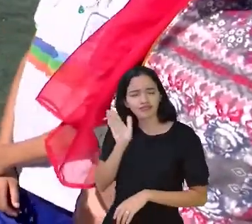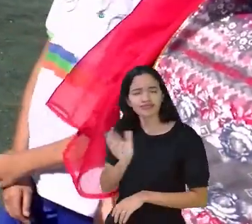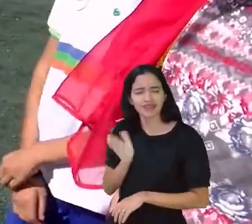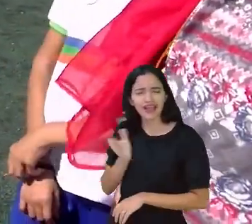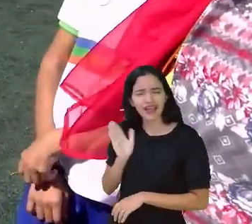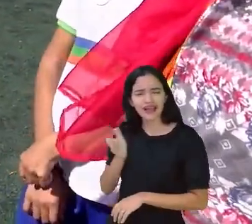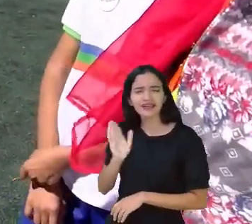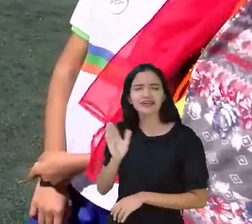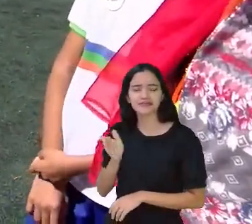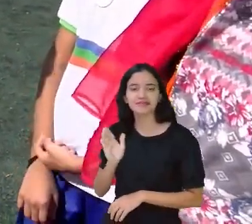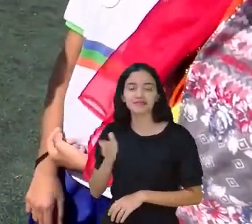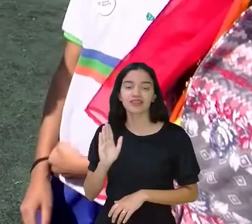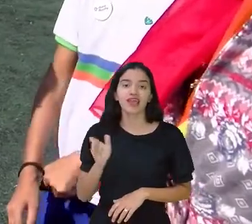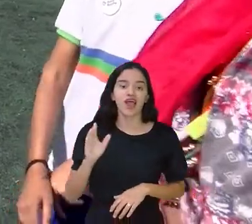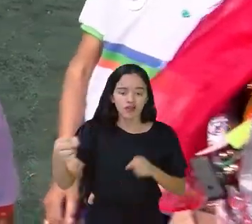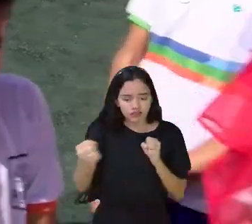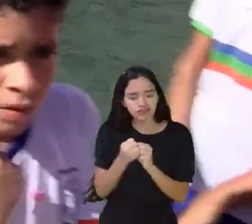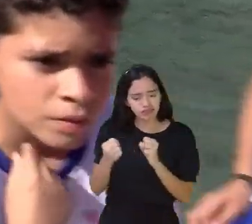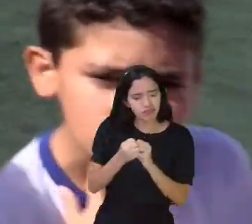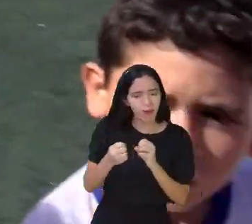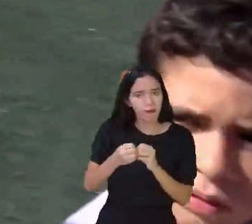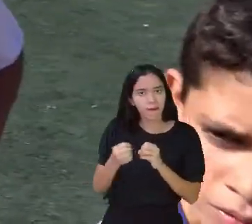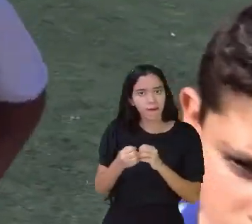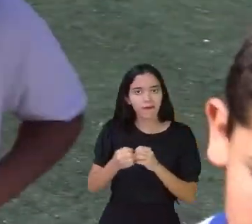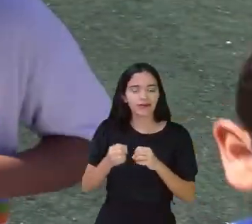Vem mais, vem pra perto. Vai.